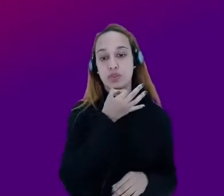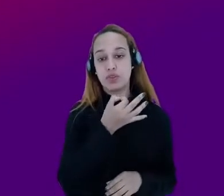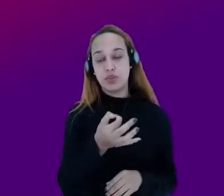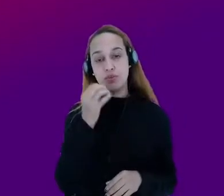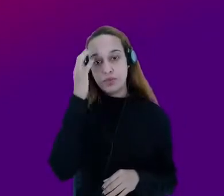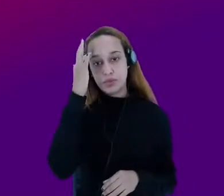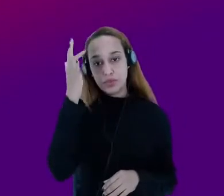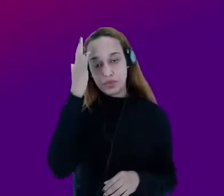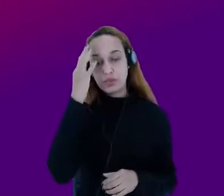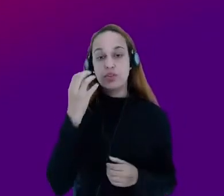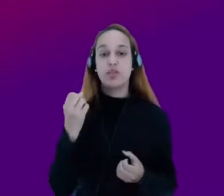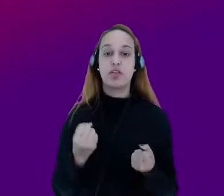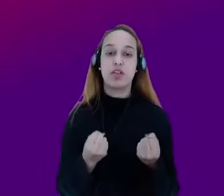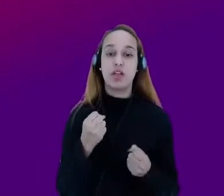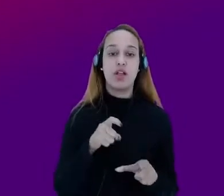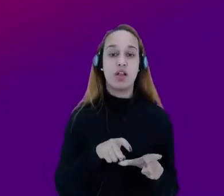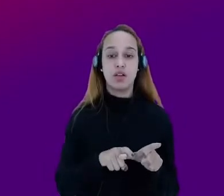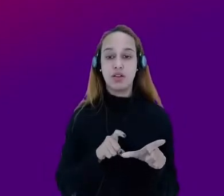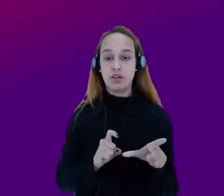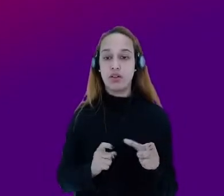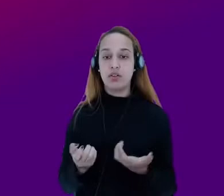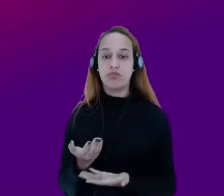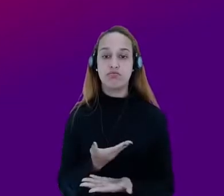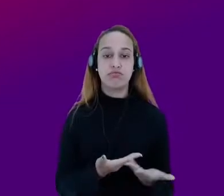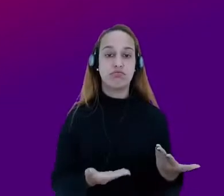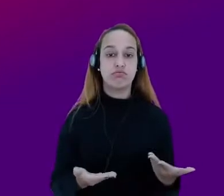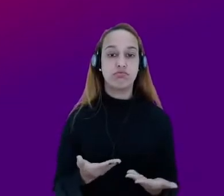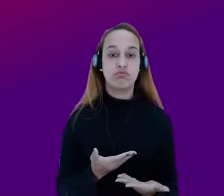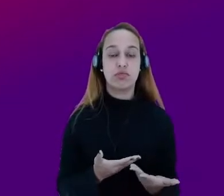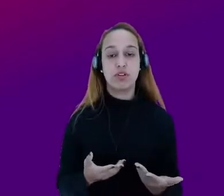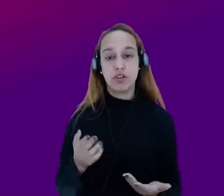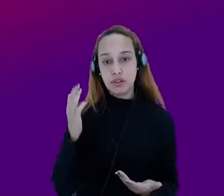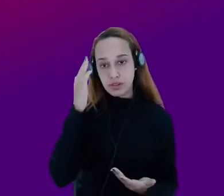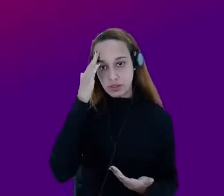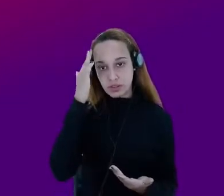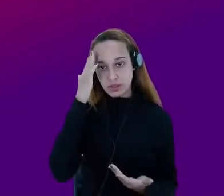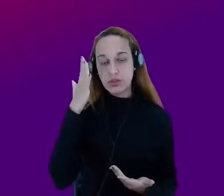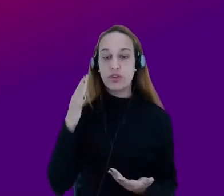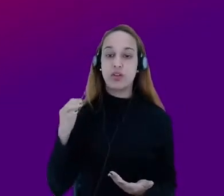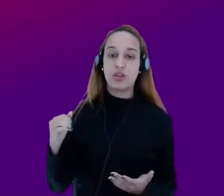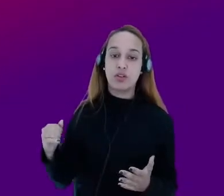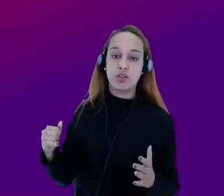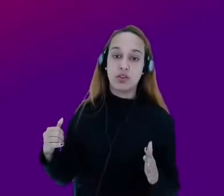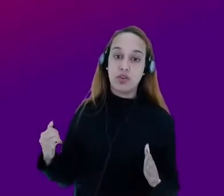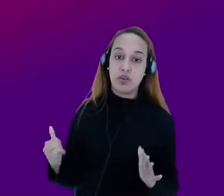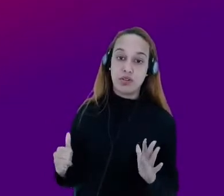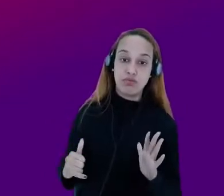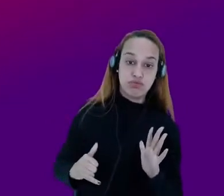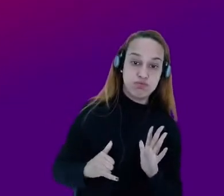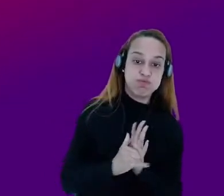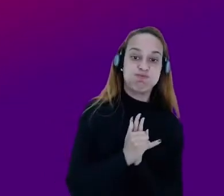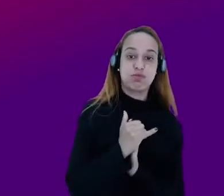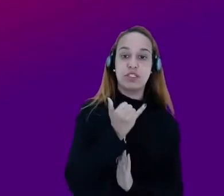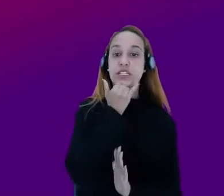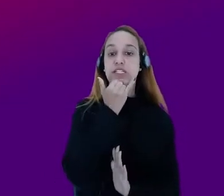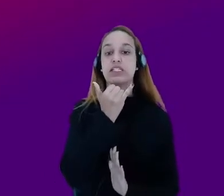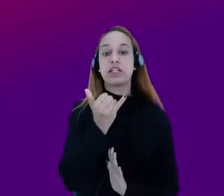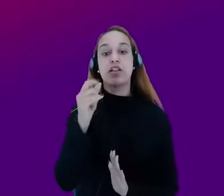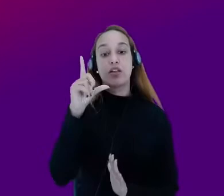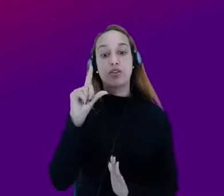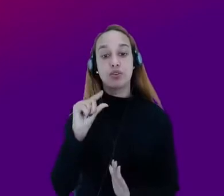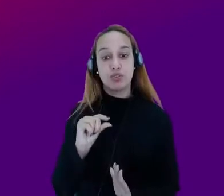carros autônomos se conversando entre eles, é de se esperar que o nível de acidentes caia drasticamente, tá? E